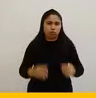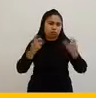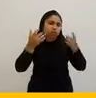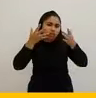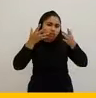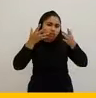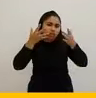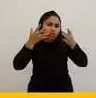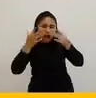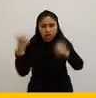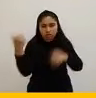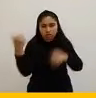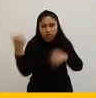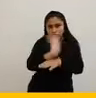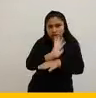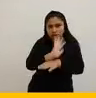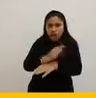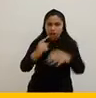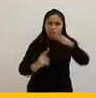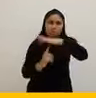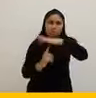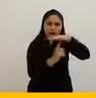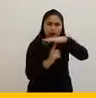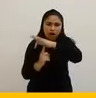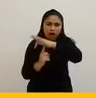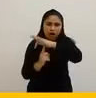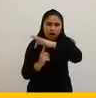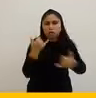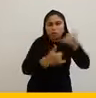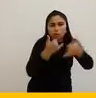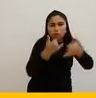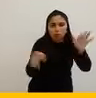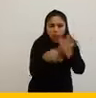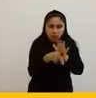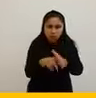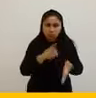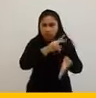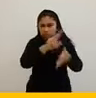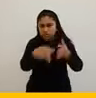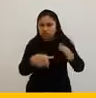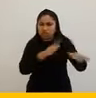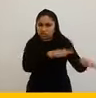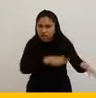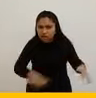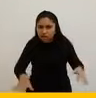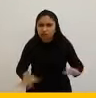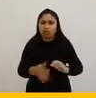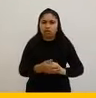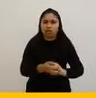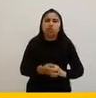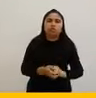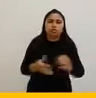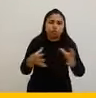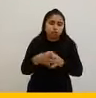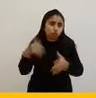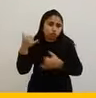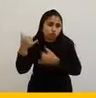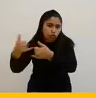teatros, cinemas, parques, brinquedotecas, espaço kids, playgrounds, espaço de